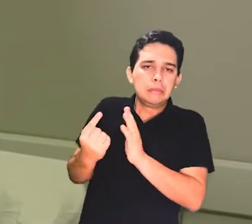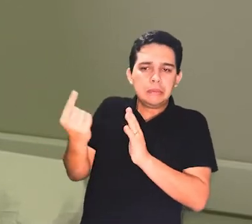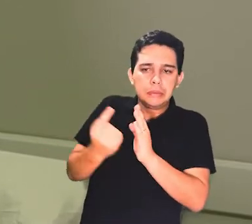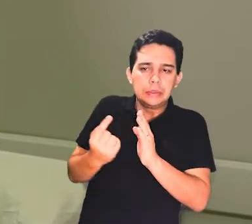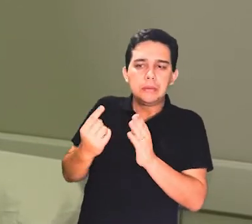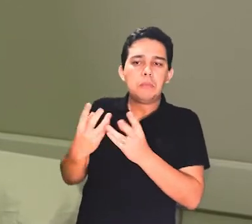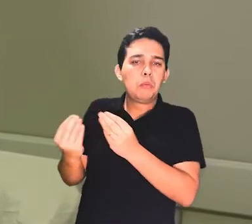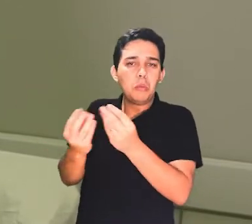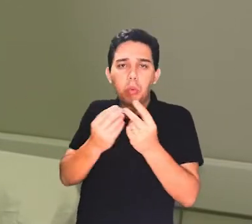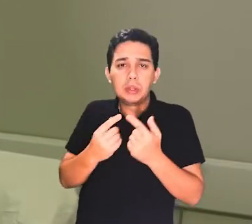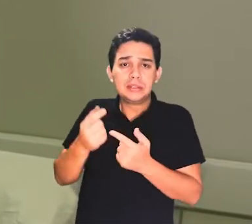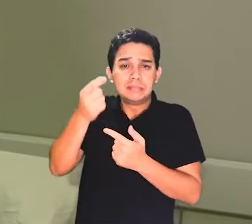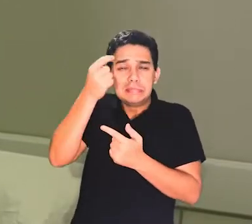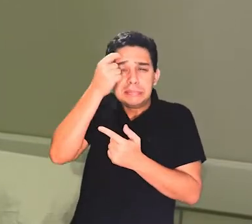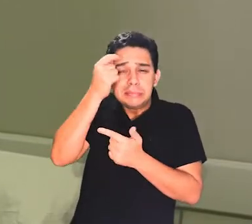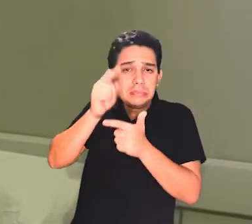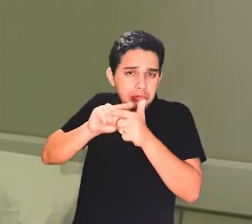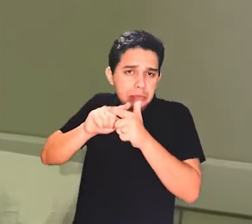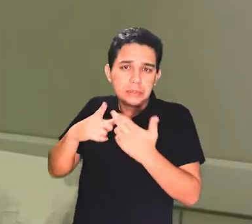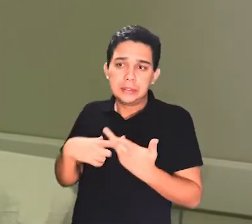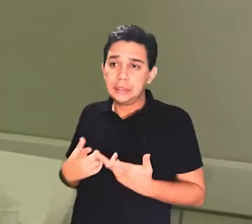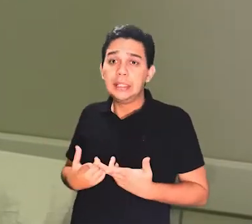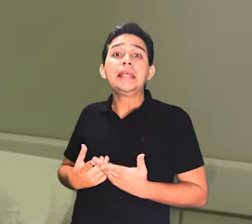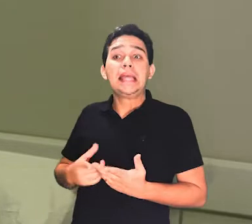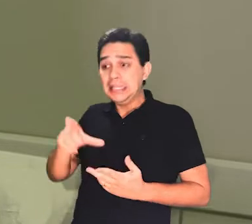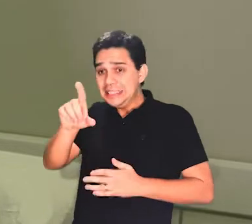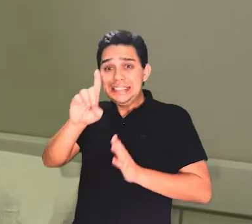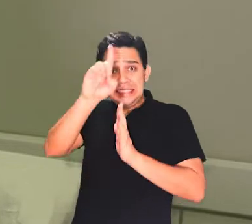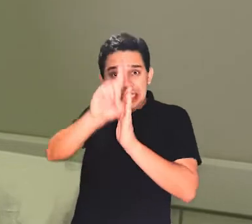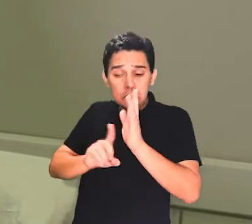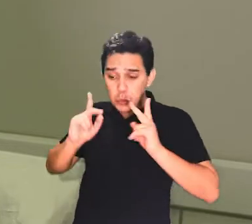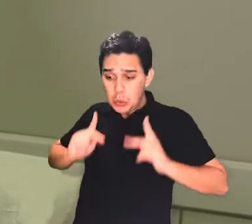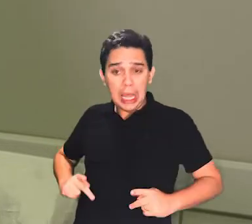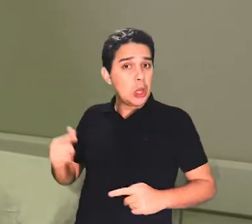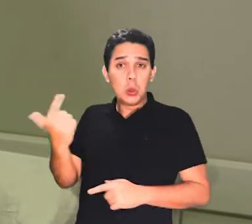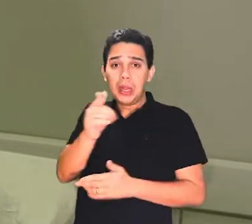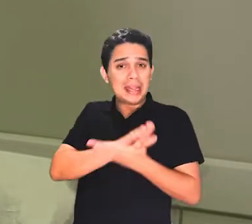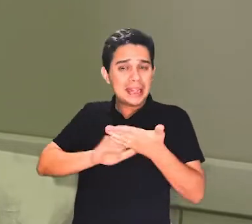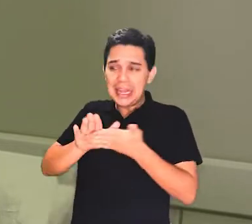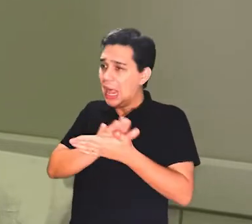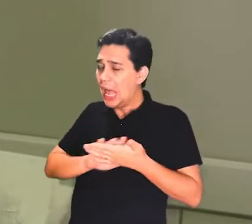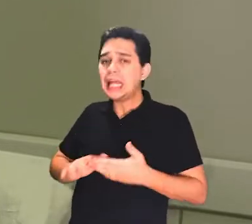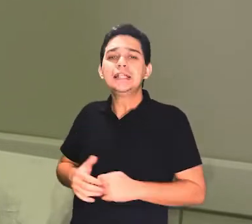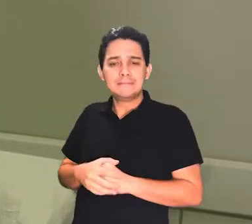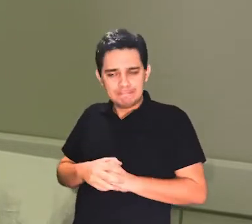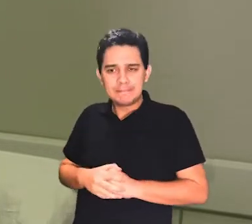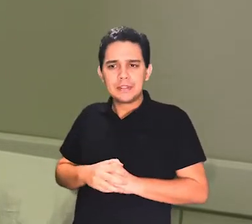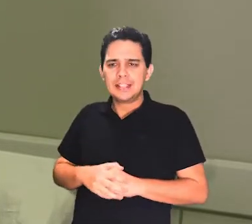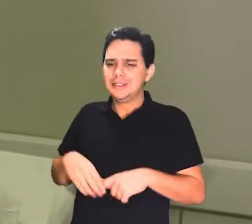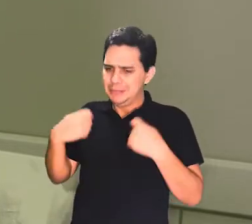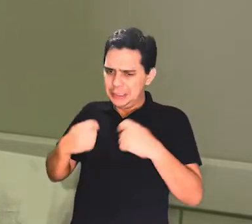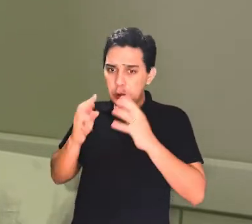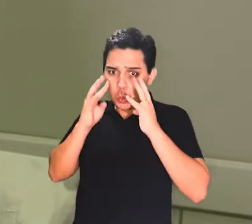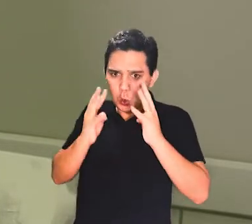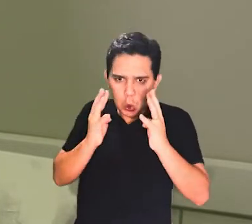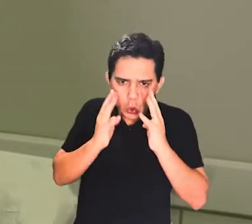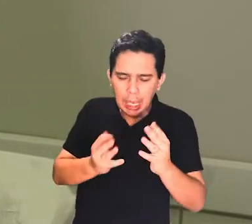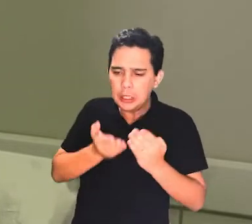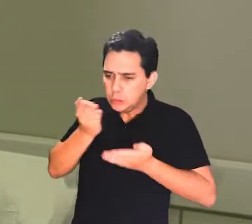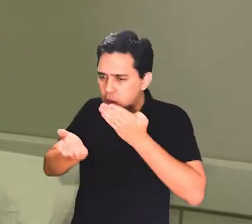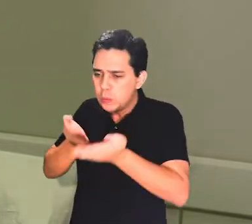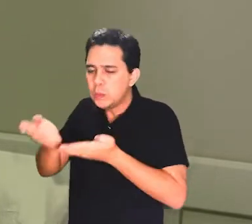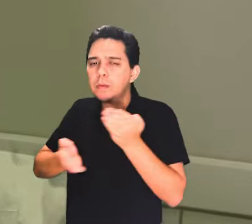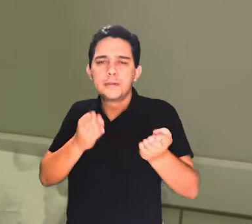graves de violação de direitos humanos que precisam ser atacadas e enfrentadas. E a gente vai ter uma